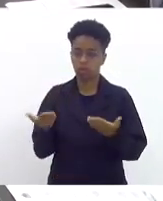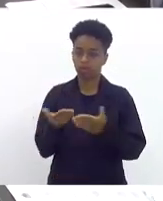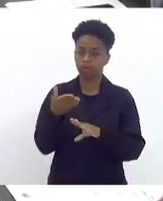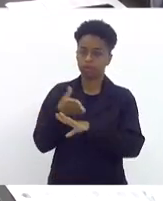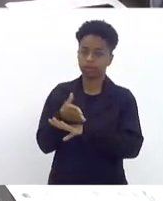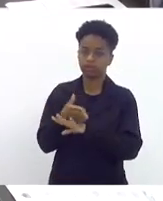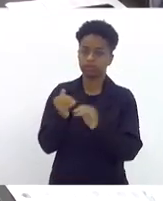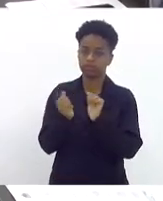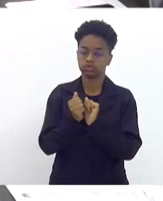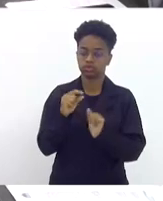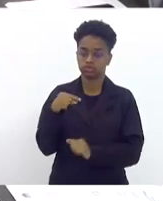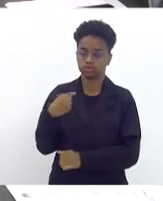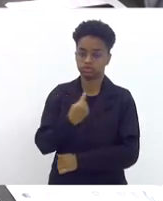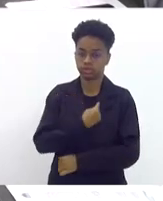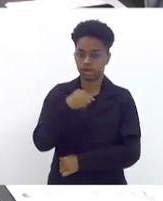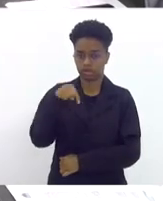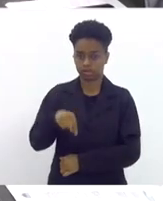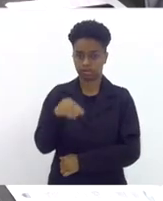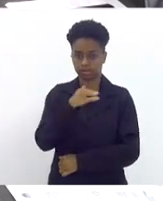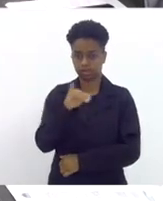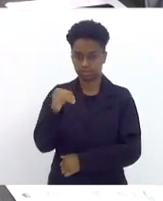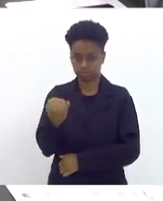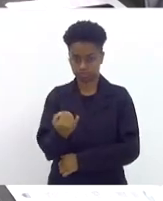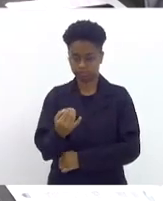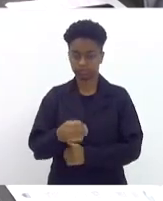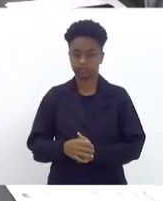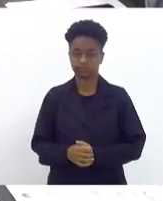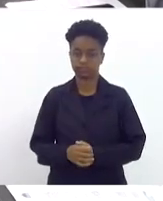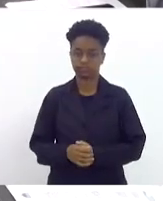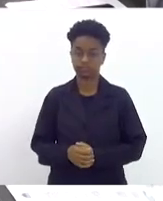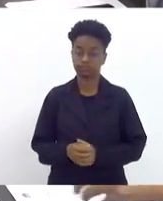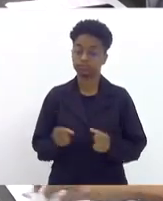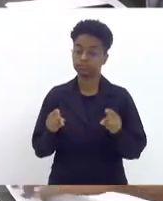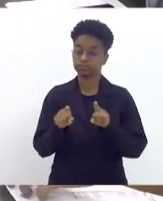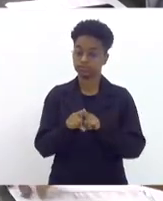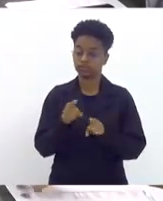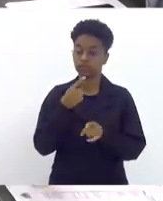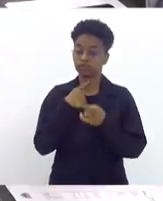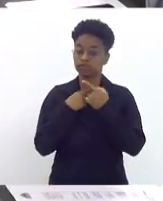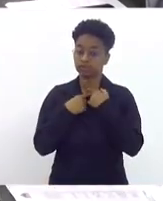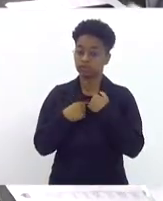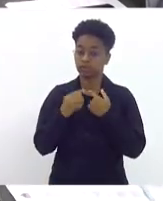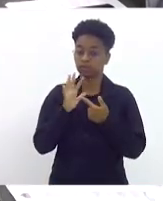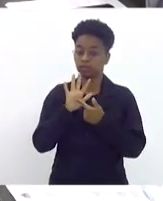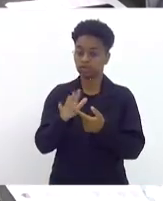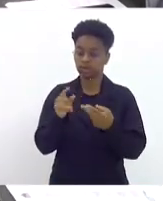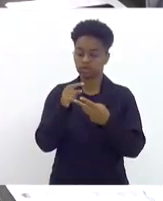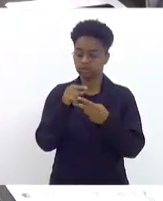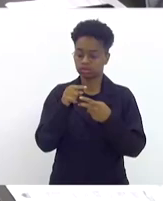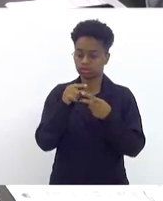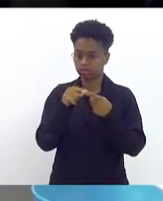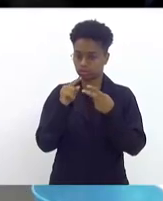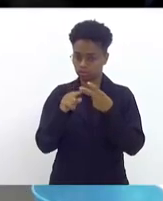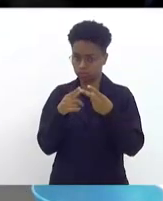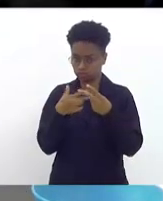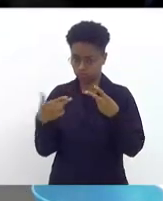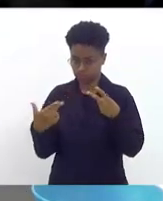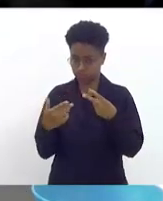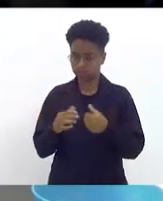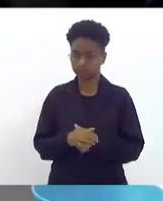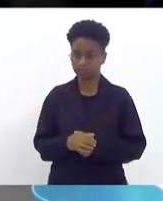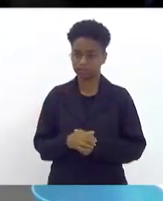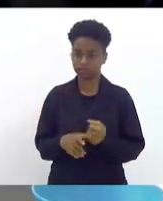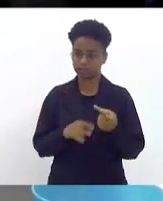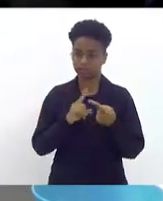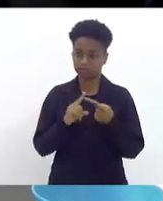da da reunião da ccj e queria colocar na verdade duas ou três questões muito rapidamente eu